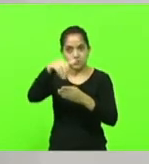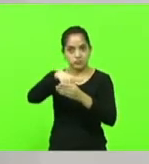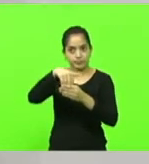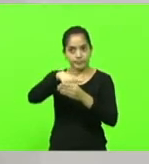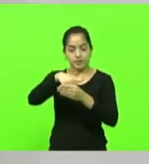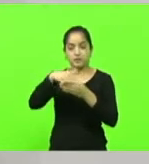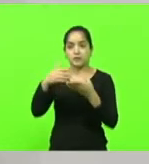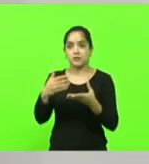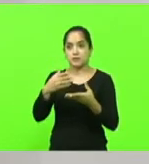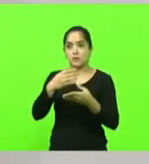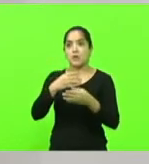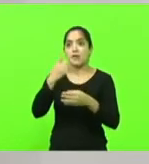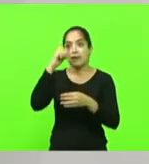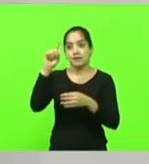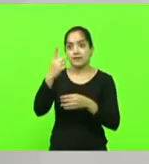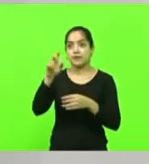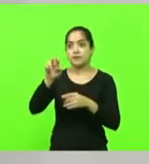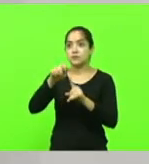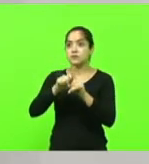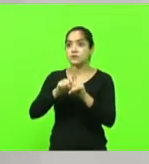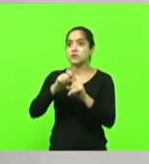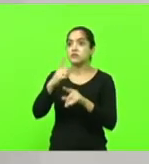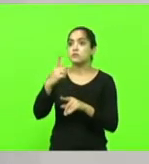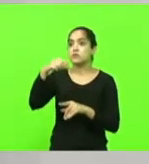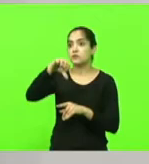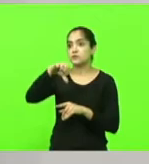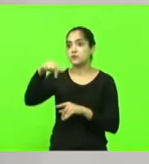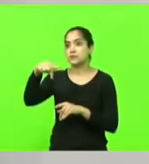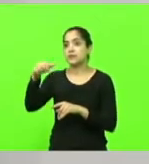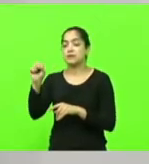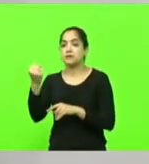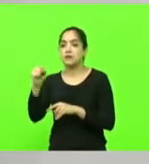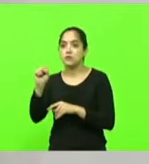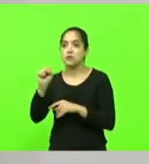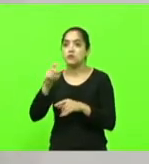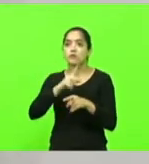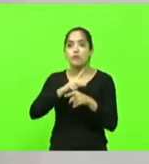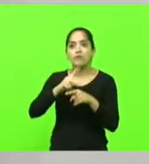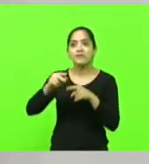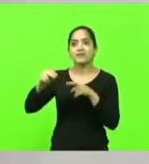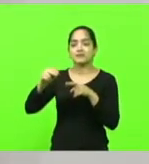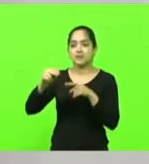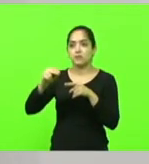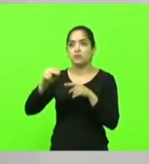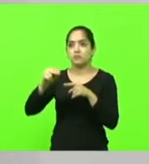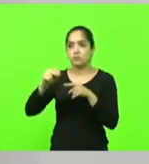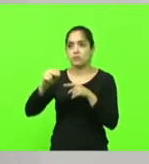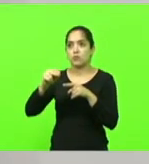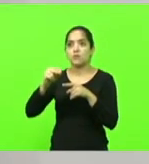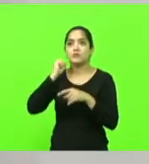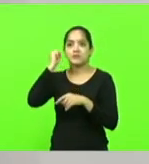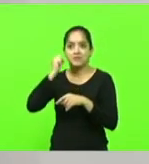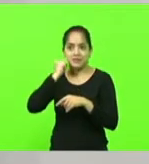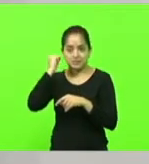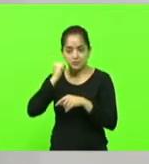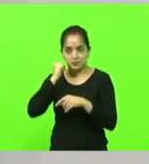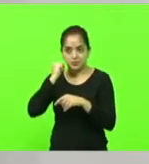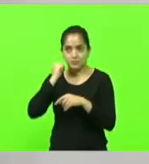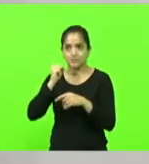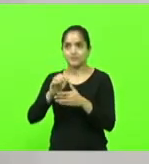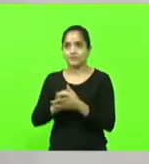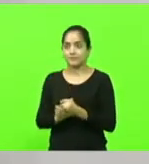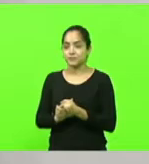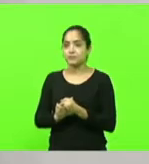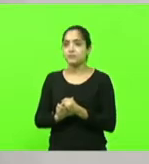Em 15 de novembro de 78, elegeu-se senador por Santa Catarina para a legislatura 79 a 87,